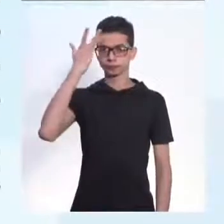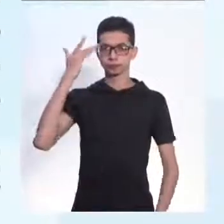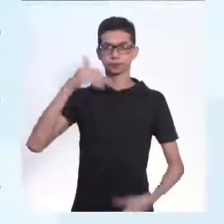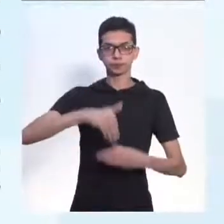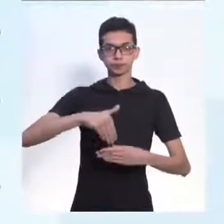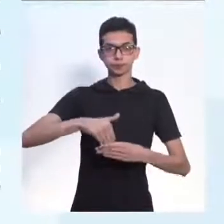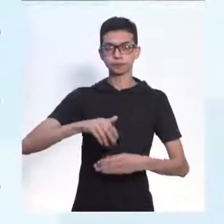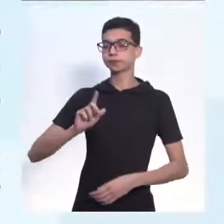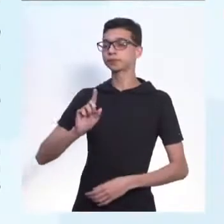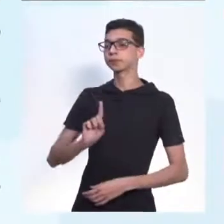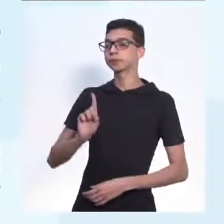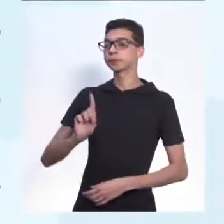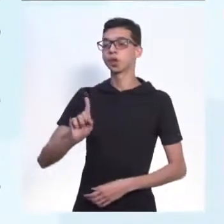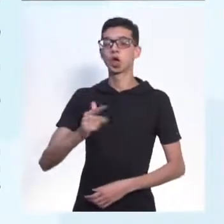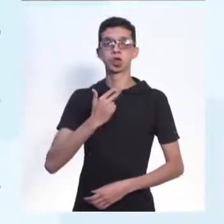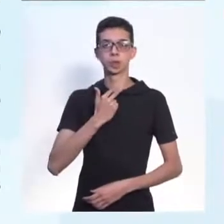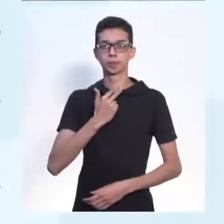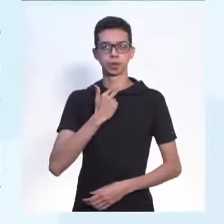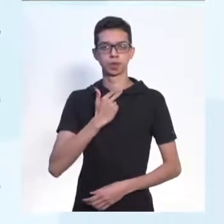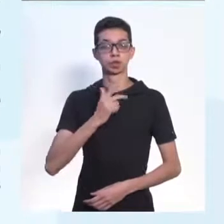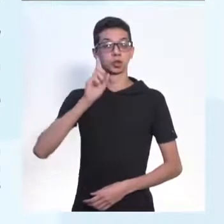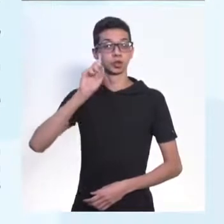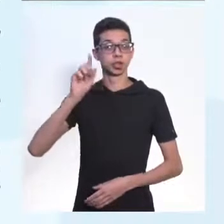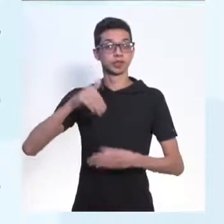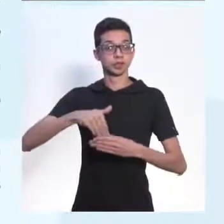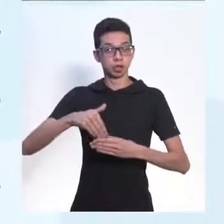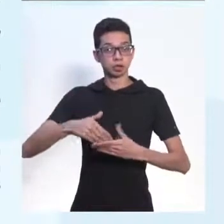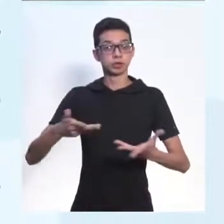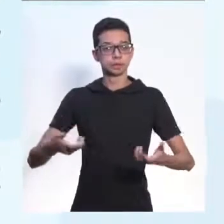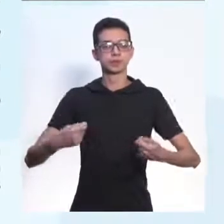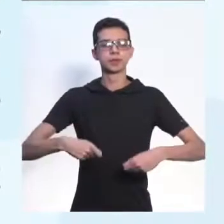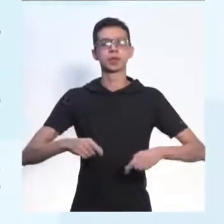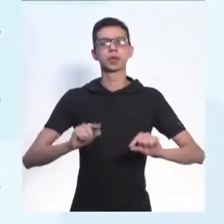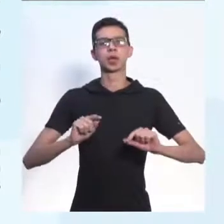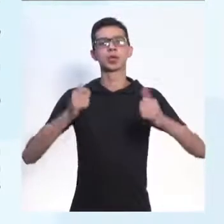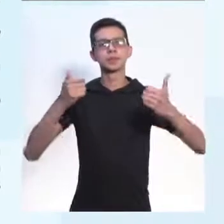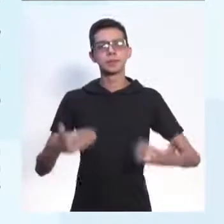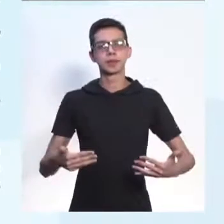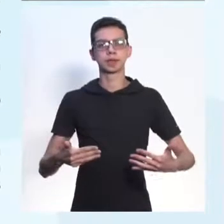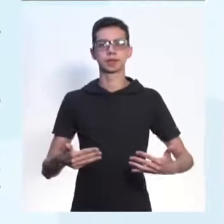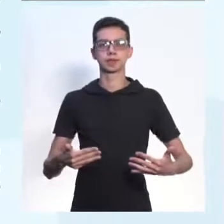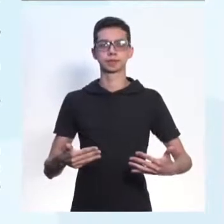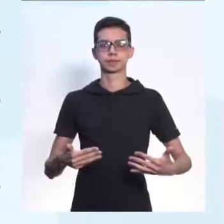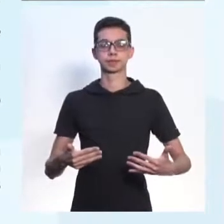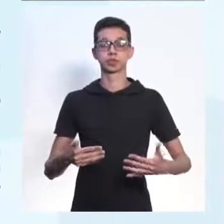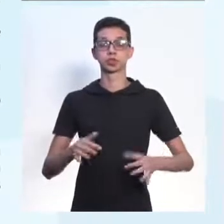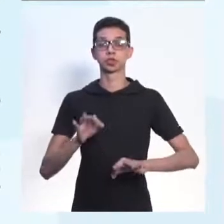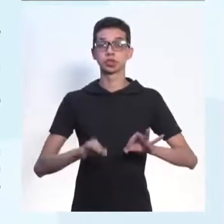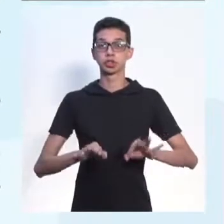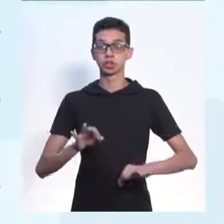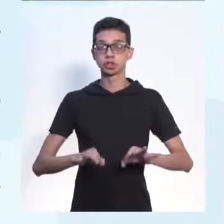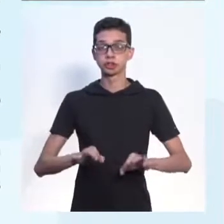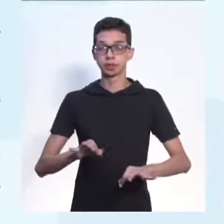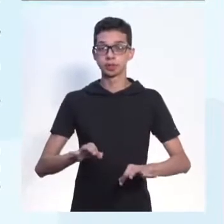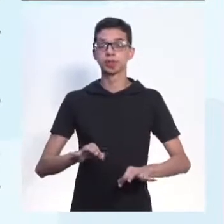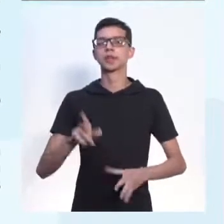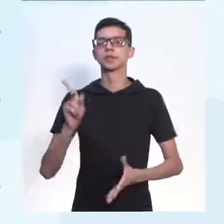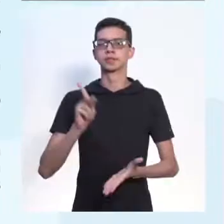comparecer a sua sessão no dia da votação deve apresentar justificativa a justiça eleitoral